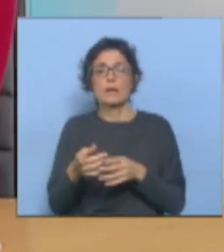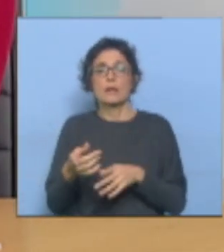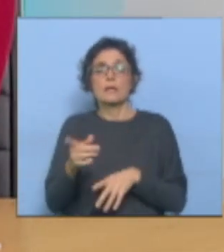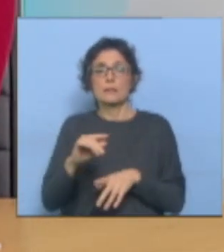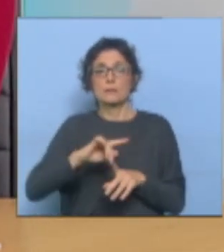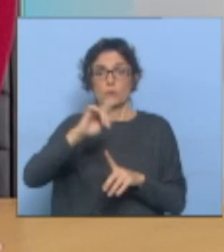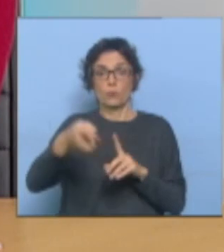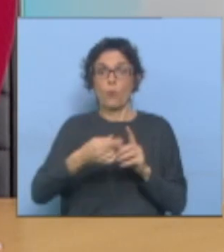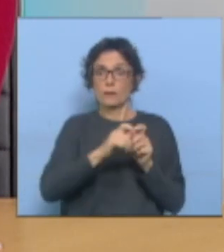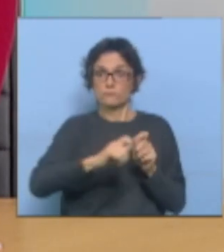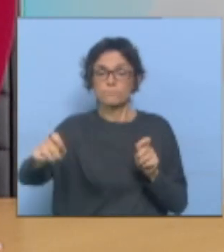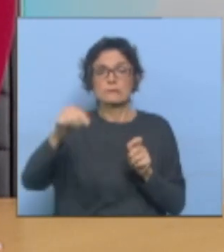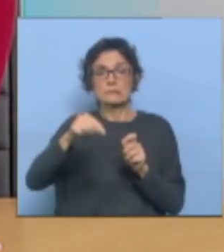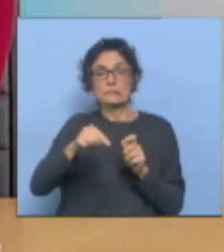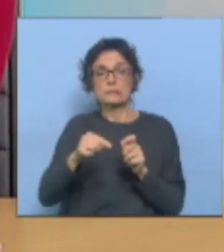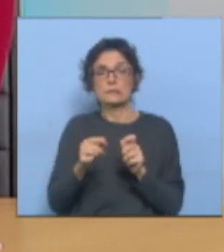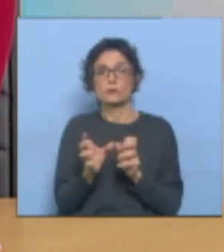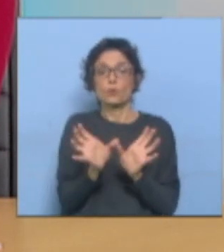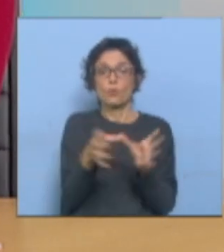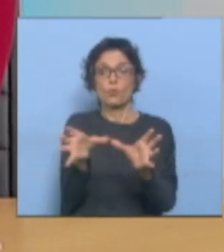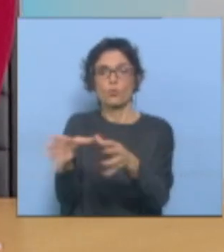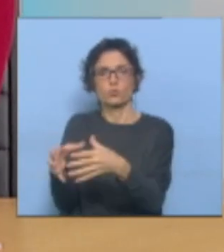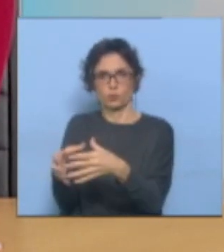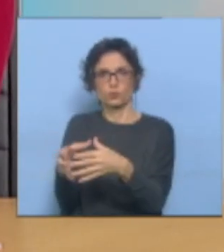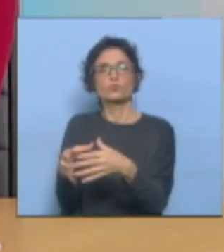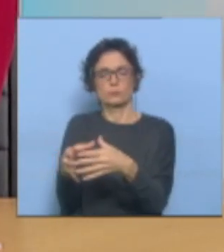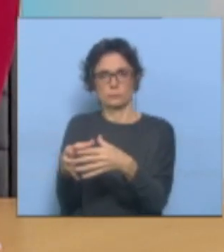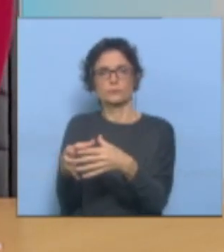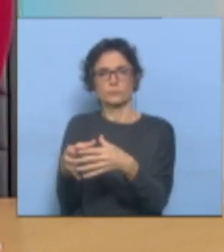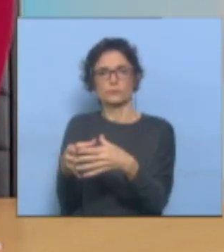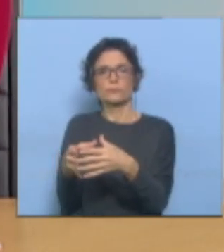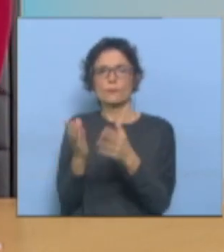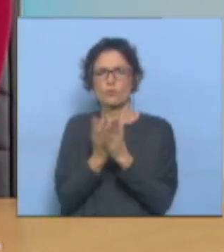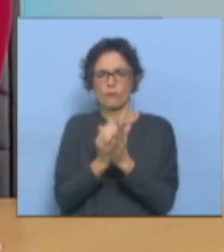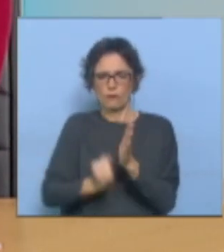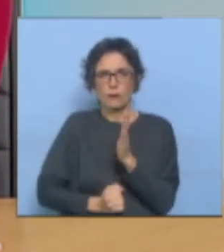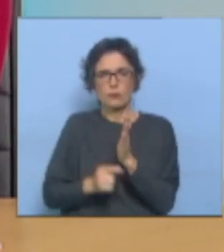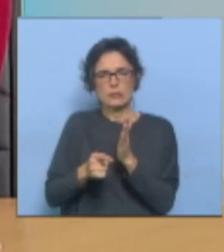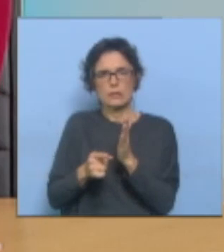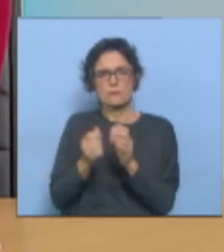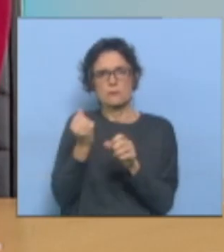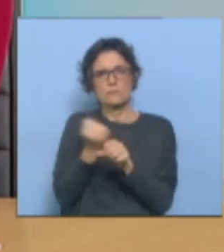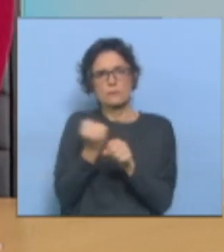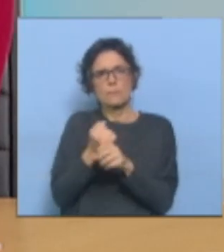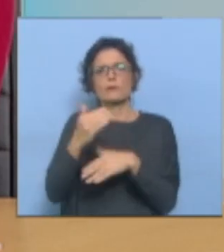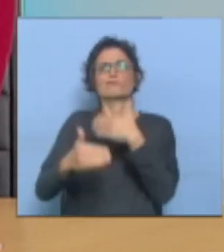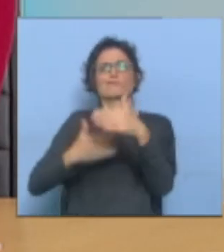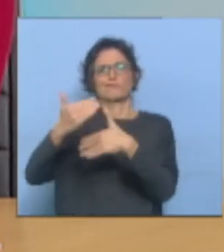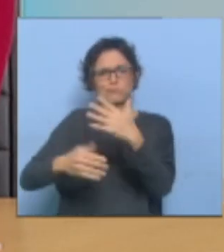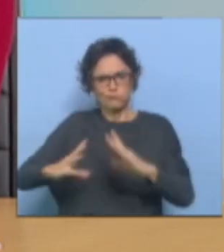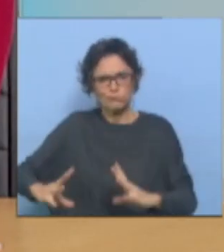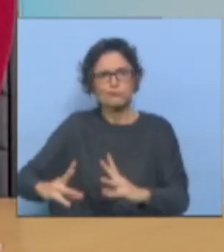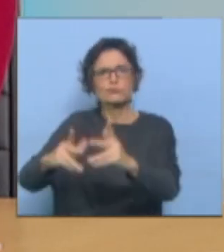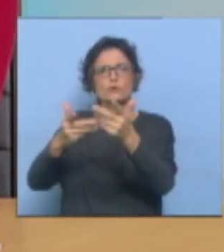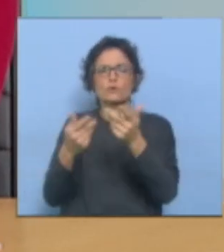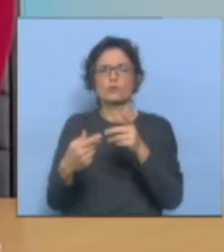católicos que a Missão País tem permitido criar em diversas universidades, também depois prolongam este trabalho, fazendo conferências,